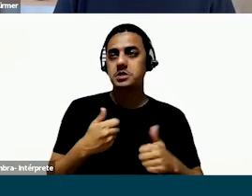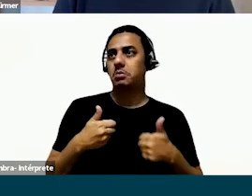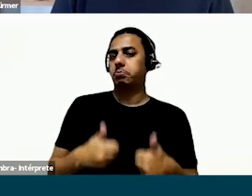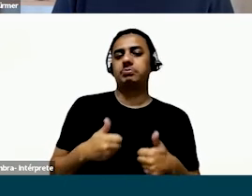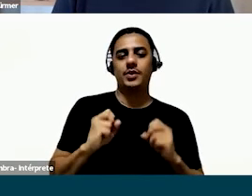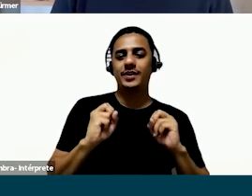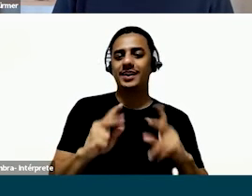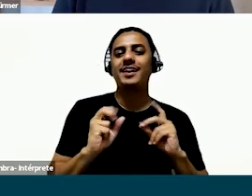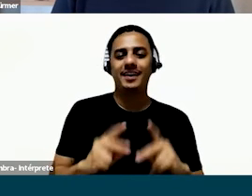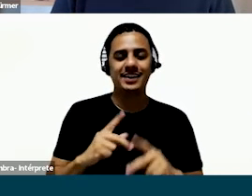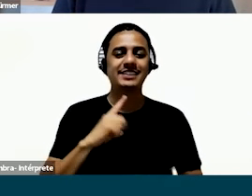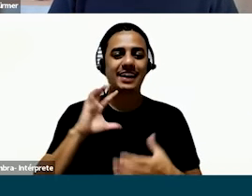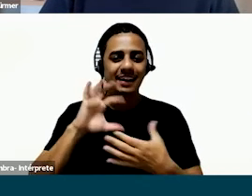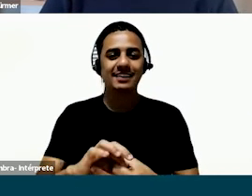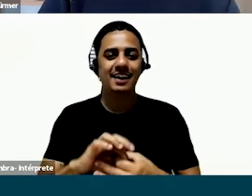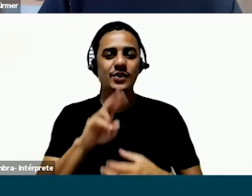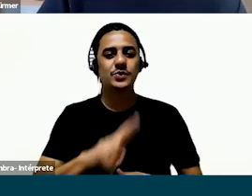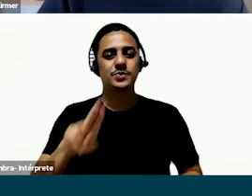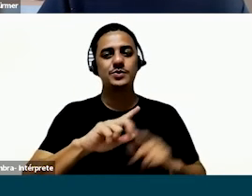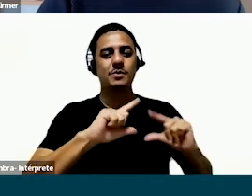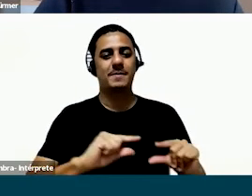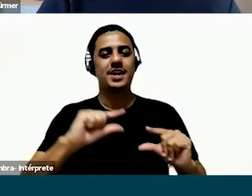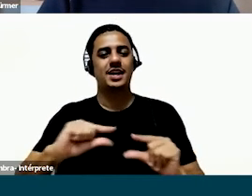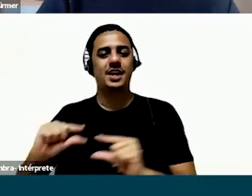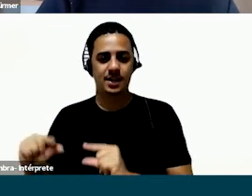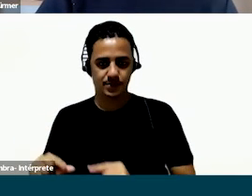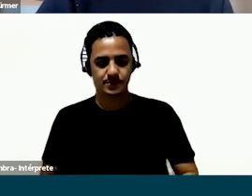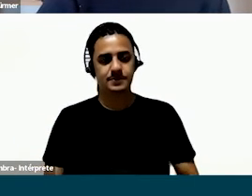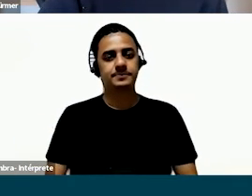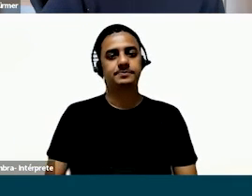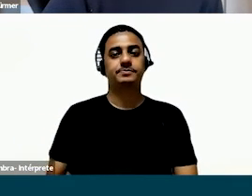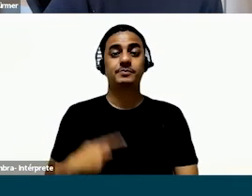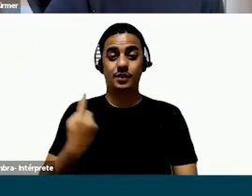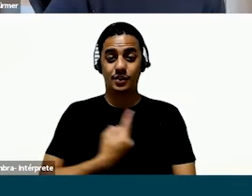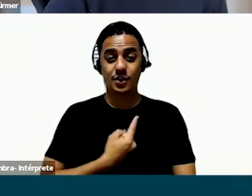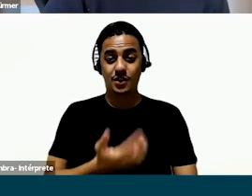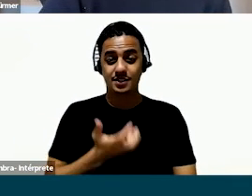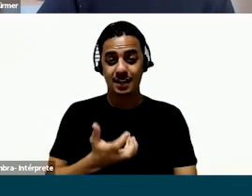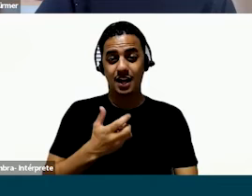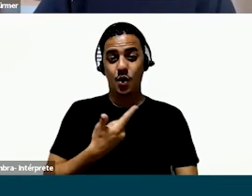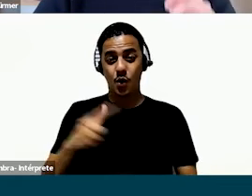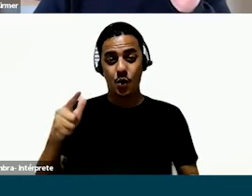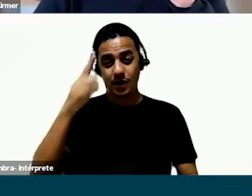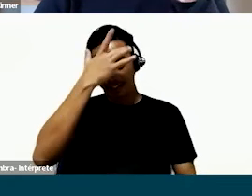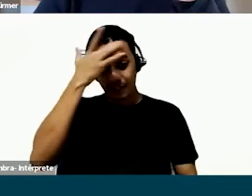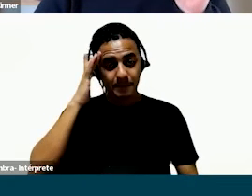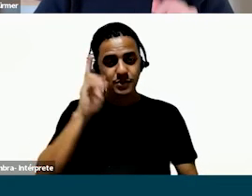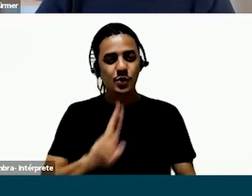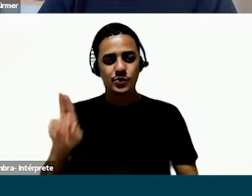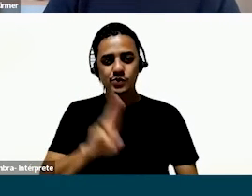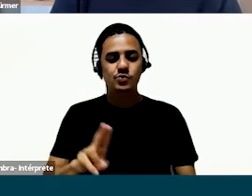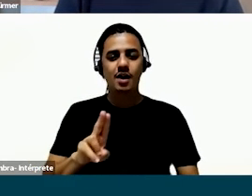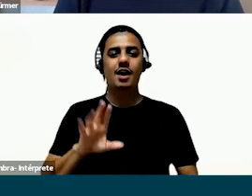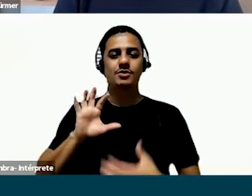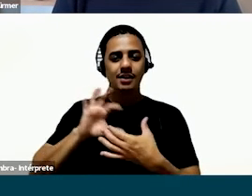valor, o produto realmente tem esse volume de uso menor no tipo de problema que ele busca resolver. A gente quer que outros